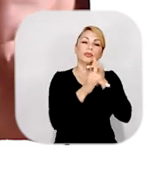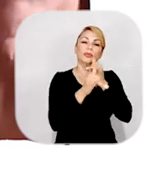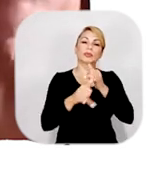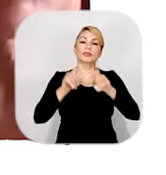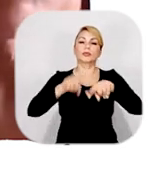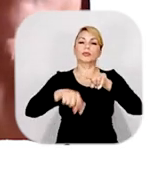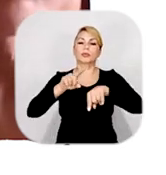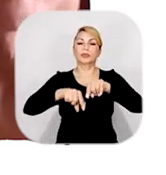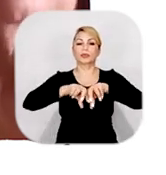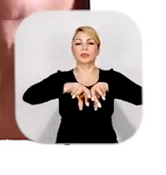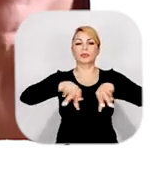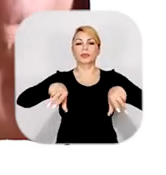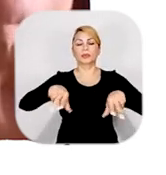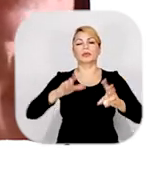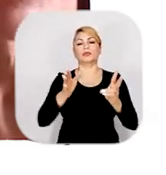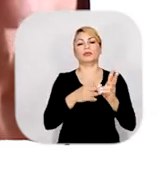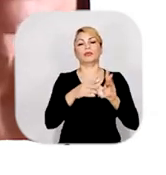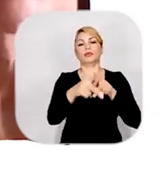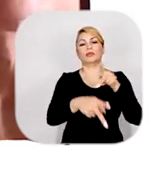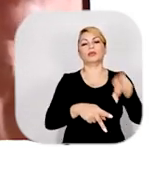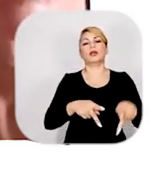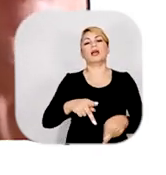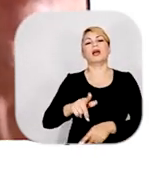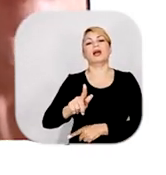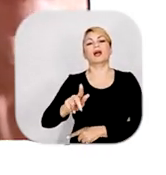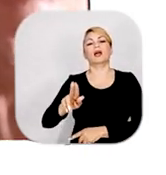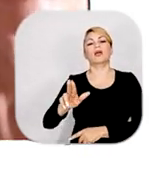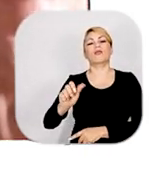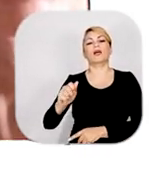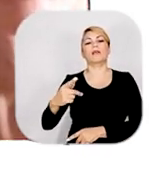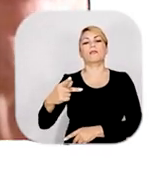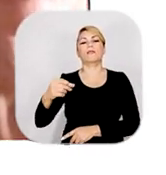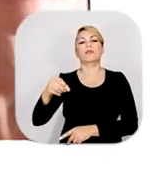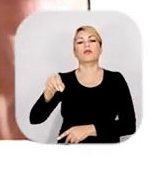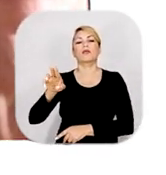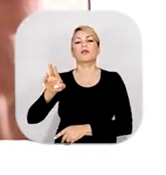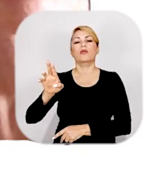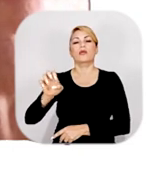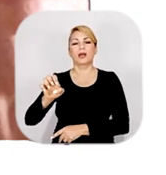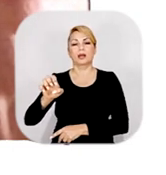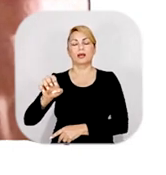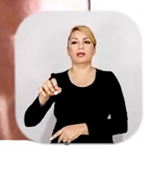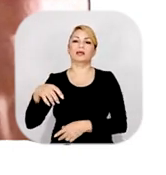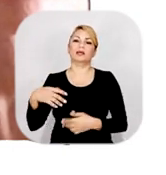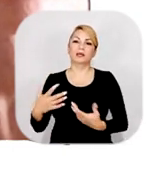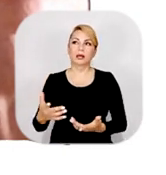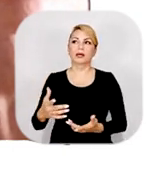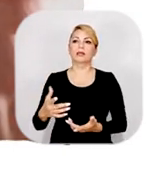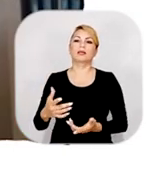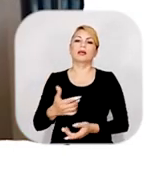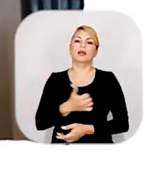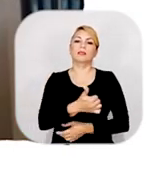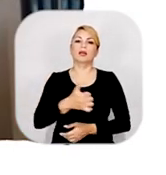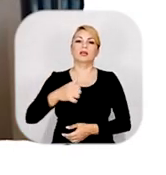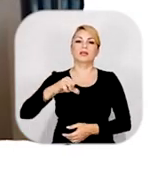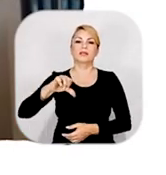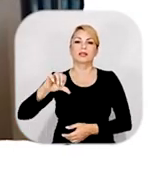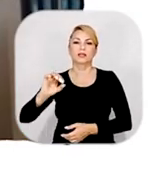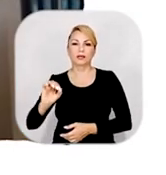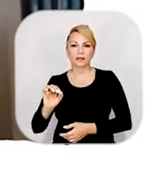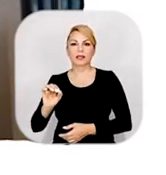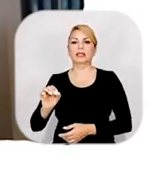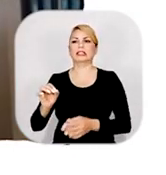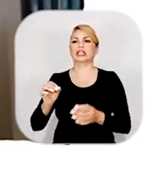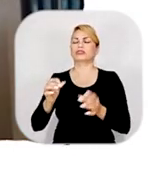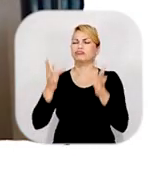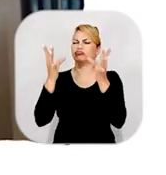em 1939 foi publicado na Alemanha um estudo bem detalhado sobre os instrumentos